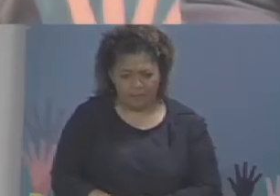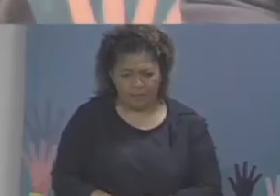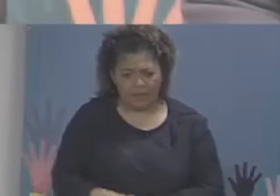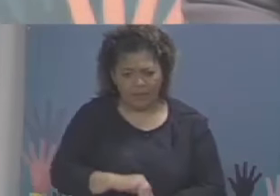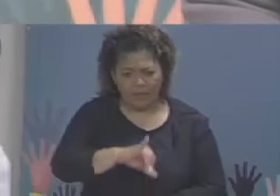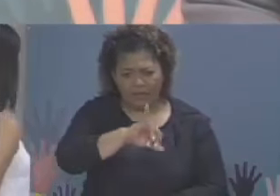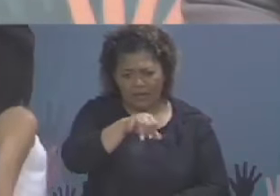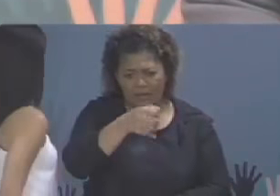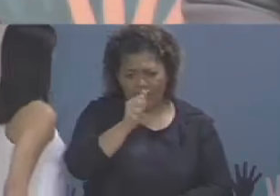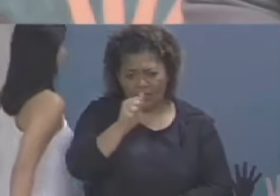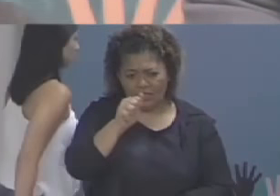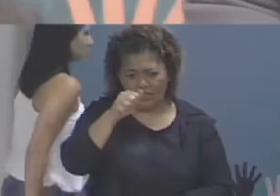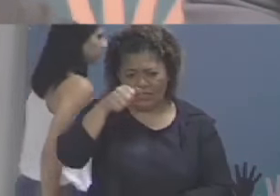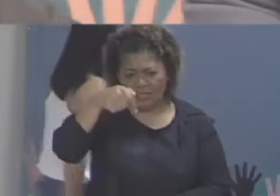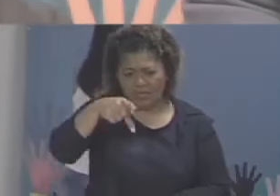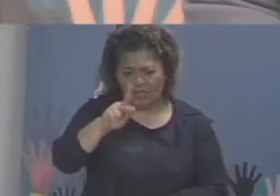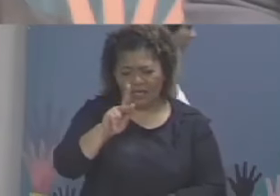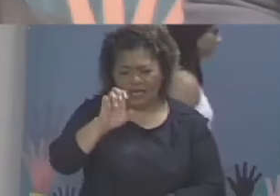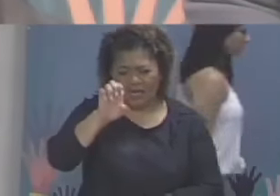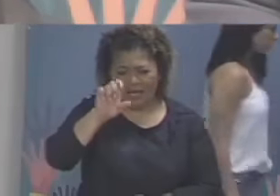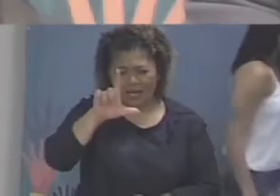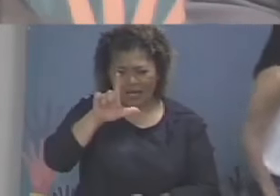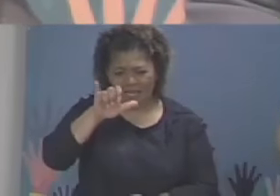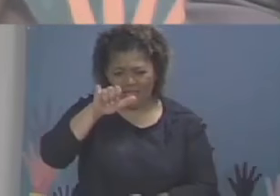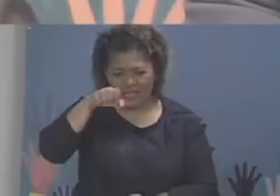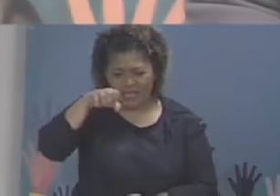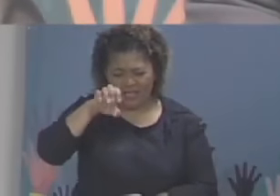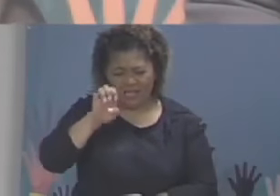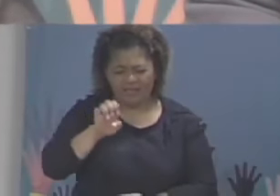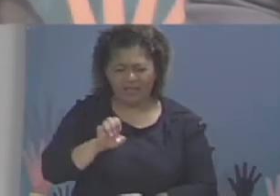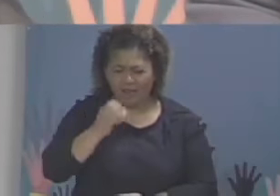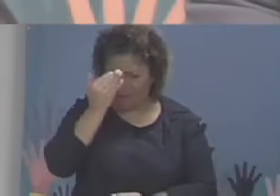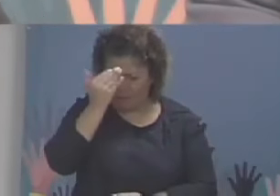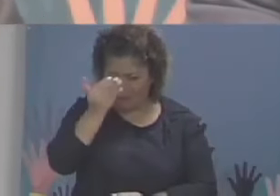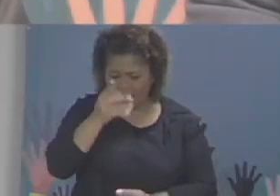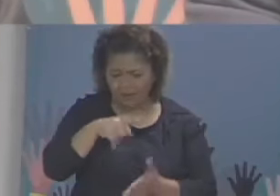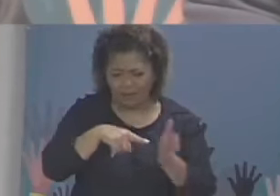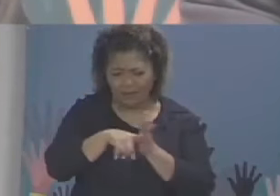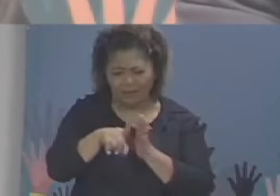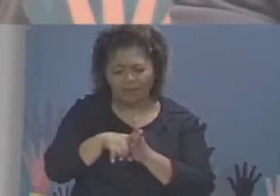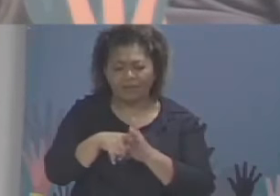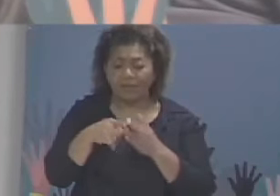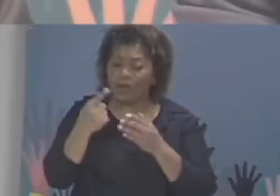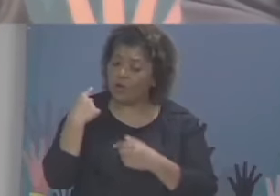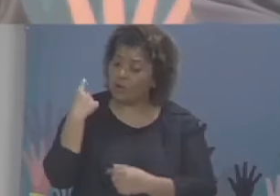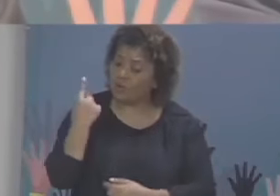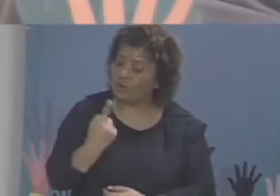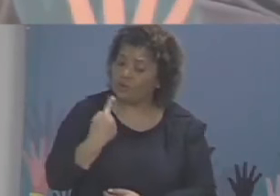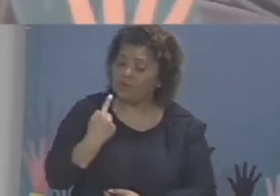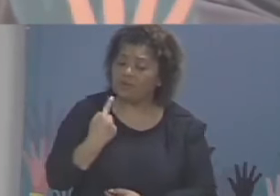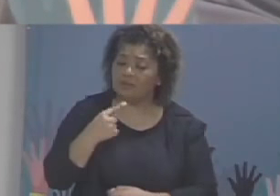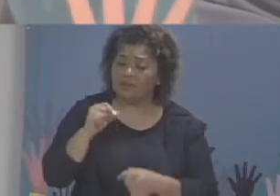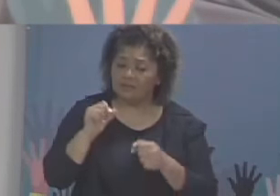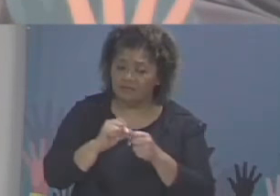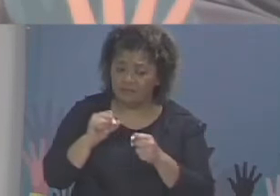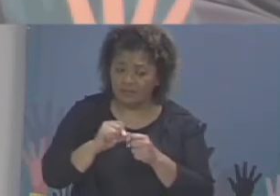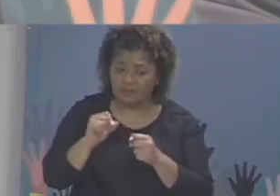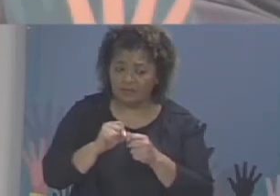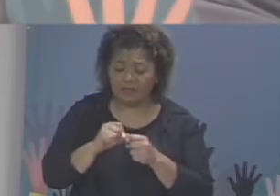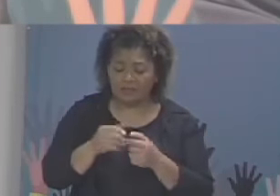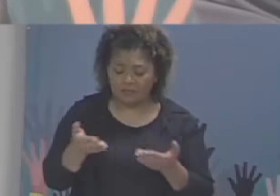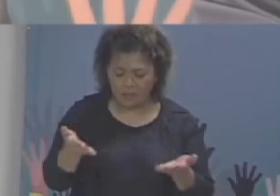Jaqueline, muito obrigado por sua pergunta. Jaqueline, nós já estamos fazendo isso no Conselho Federal de Psicologia, nessa gestão de 2014 a